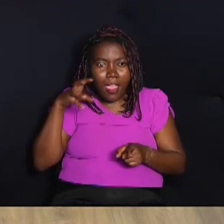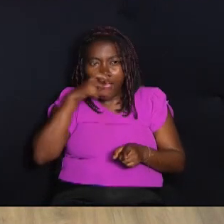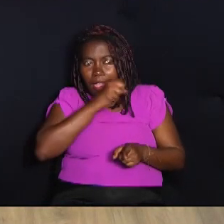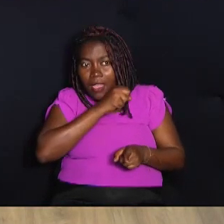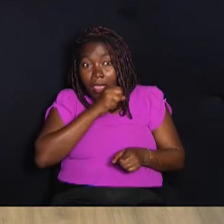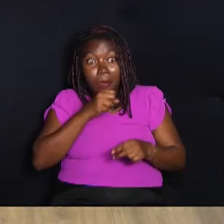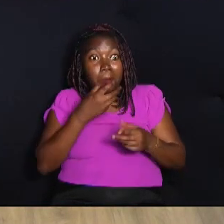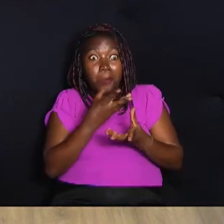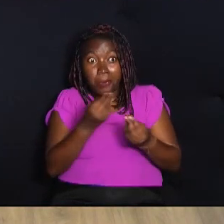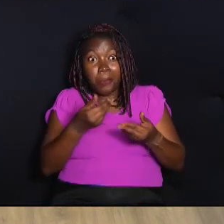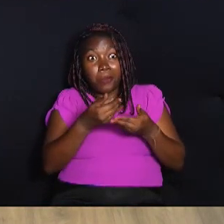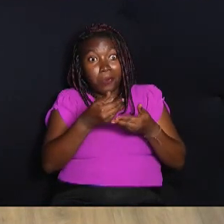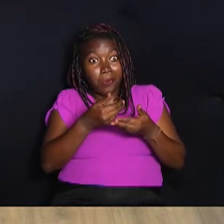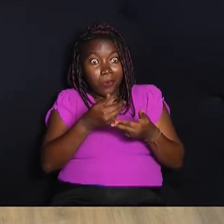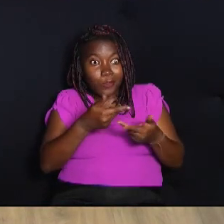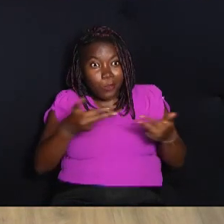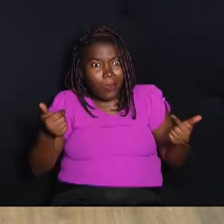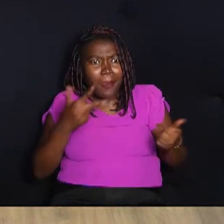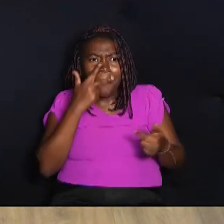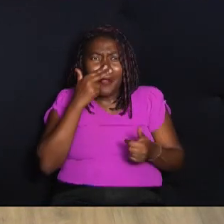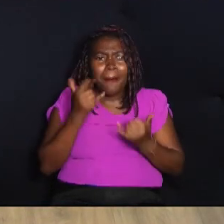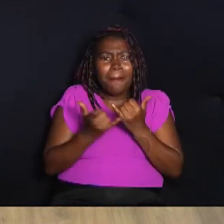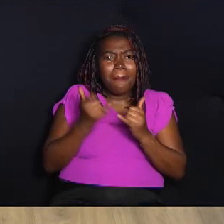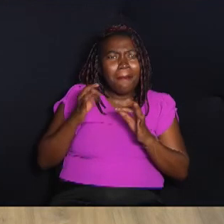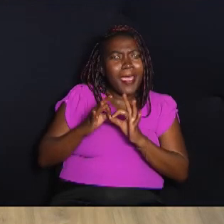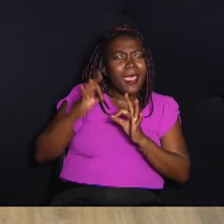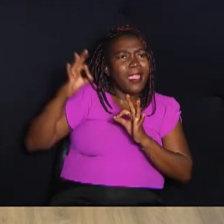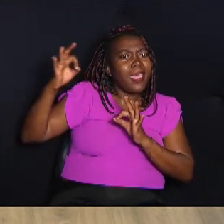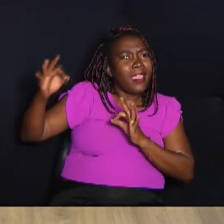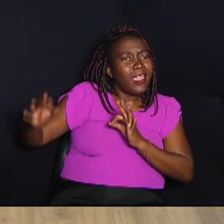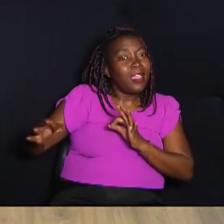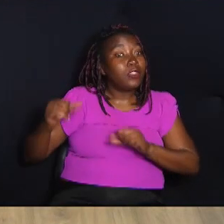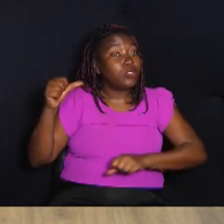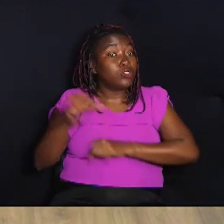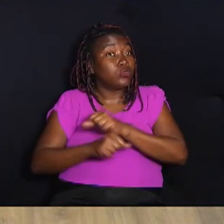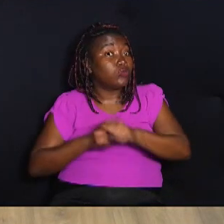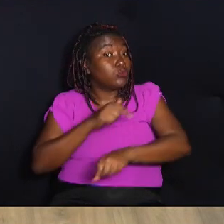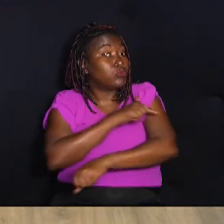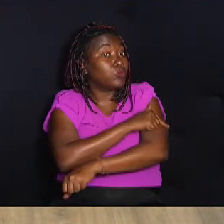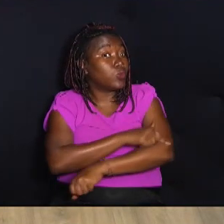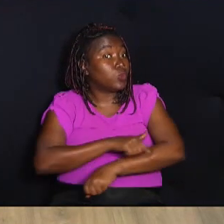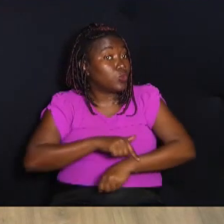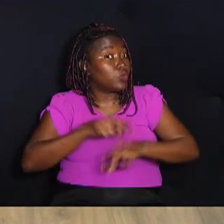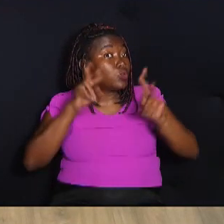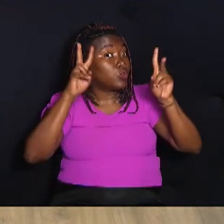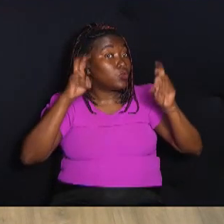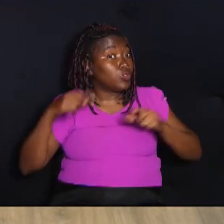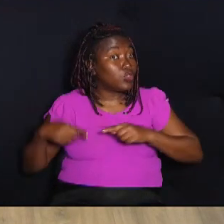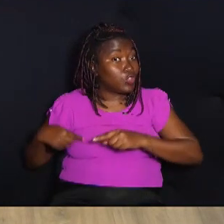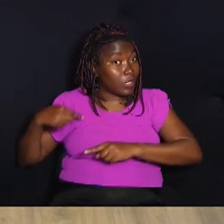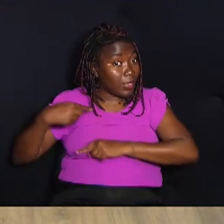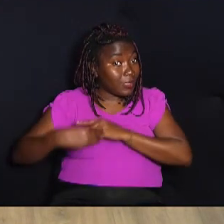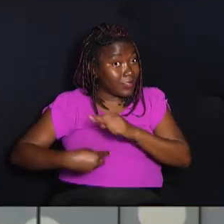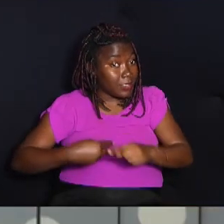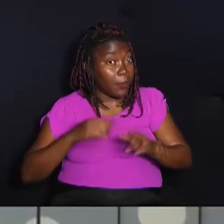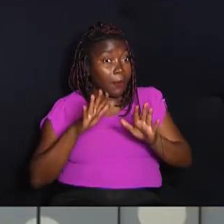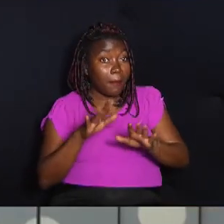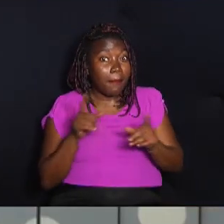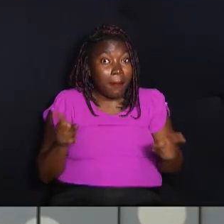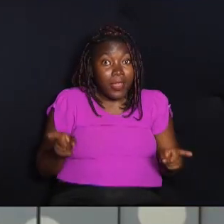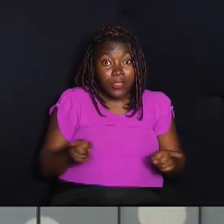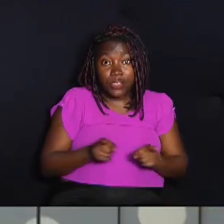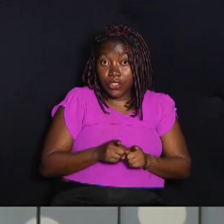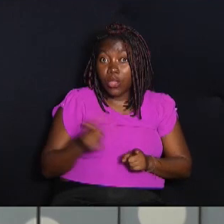está falando é meio que a médio e longo prazo. Sim. É uma mudança de rotina, é uma questão de geração. Mas a curto prazo, a